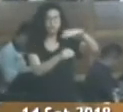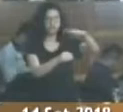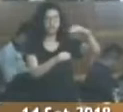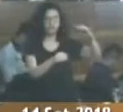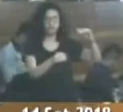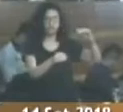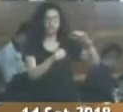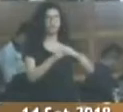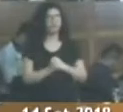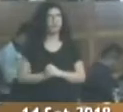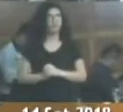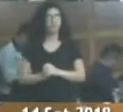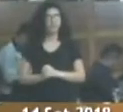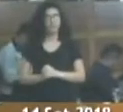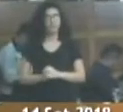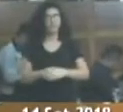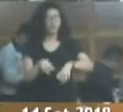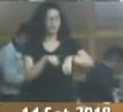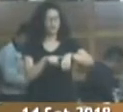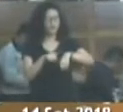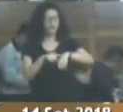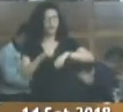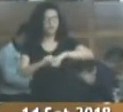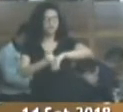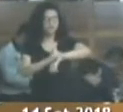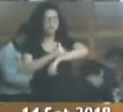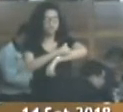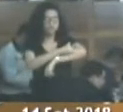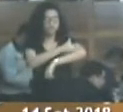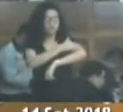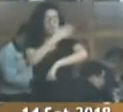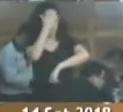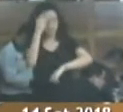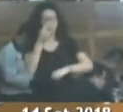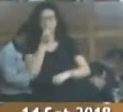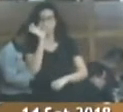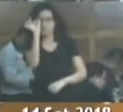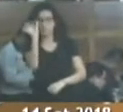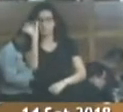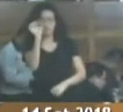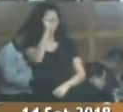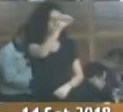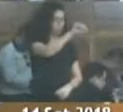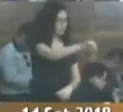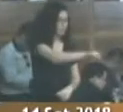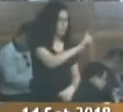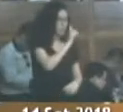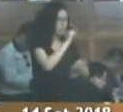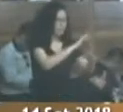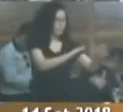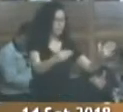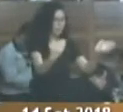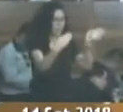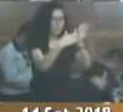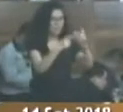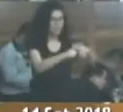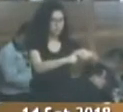E o período de engorda, desde que o maricultor coloca a semente na água com 1 centímetro até ela